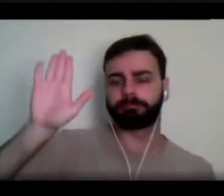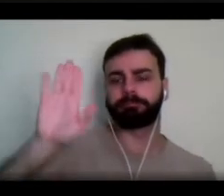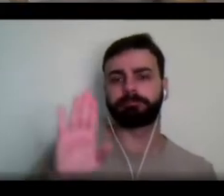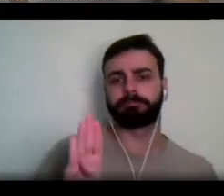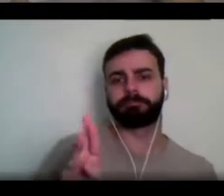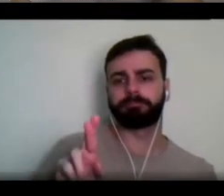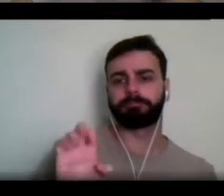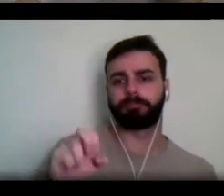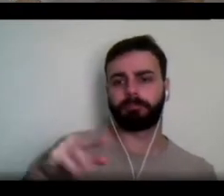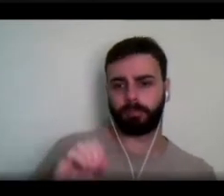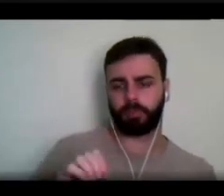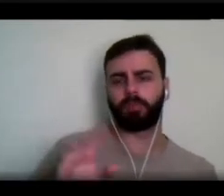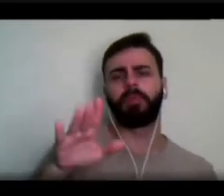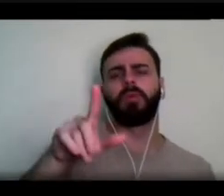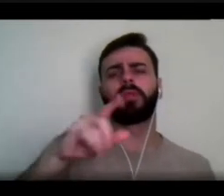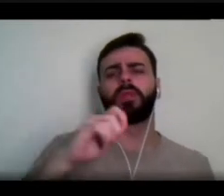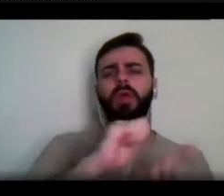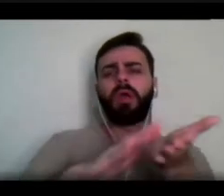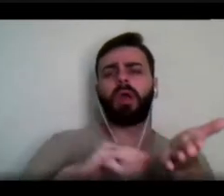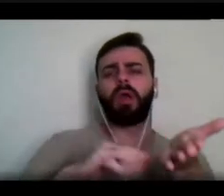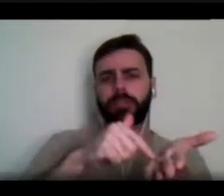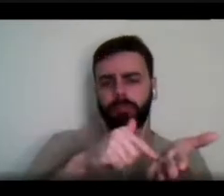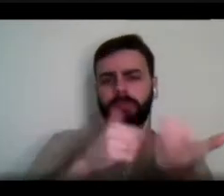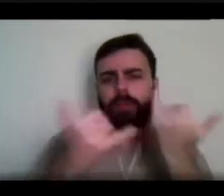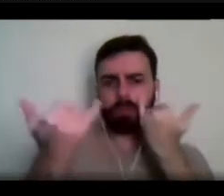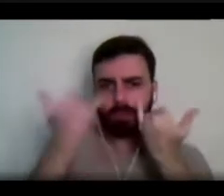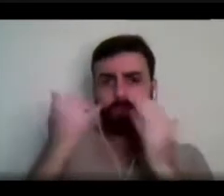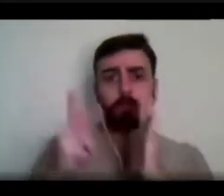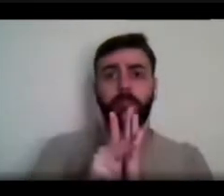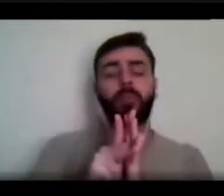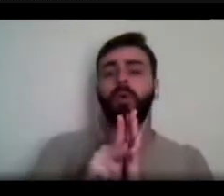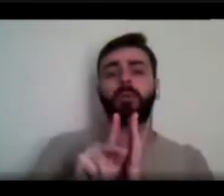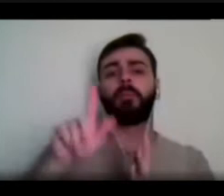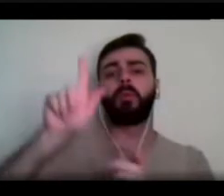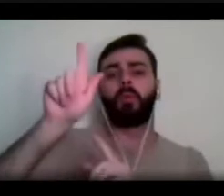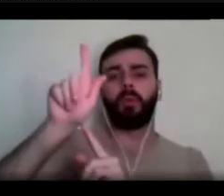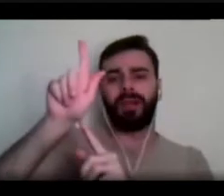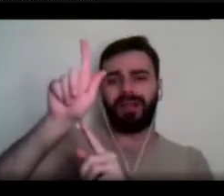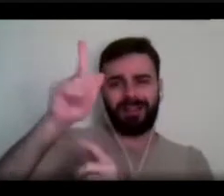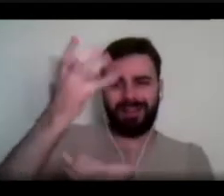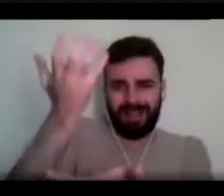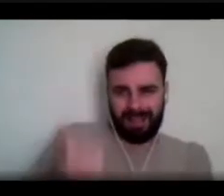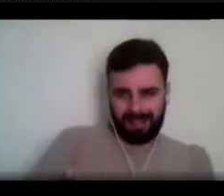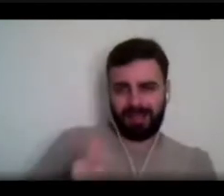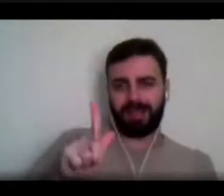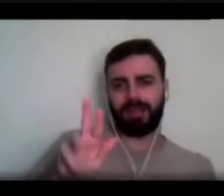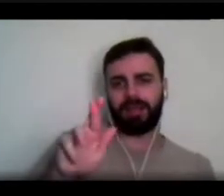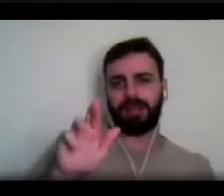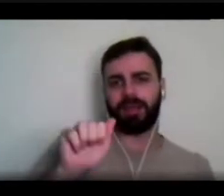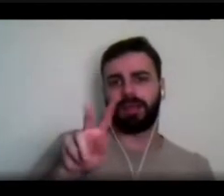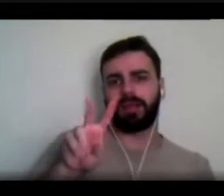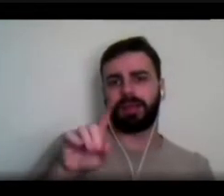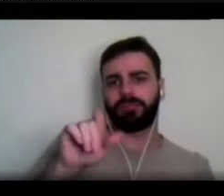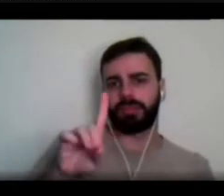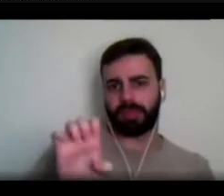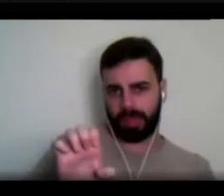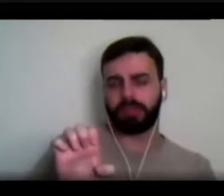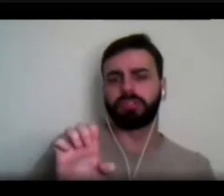Professor, Oi. nesse exercício ele não tinha dado o valor da gravidade. Você usou qual?